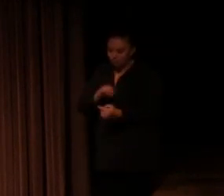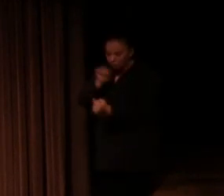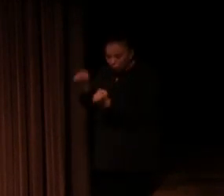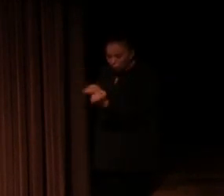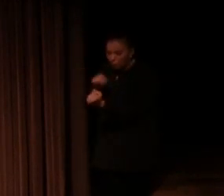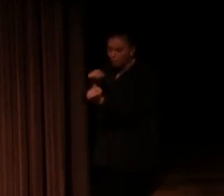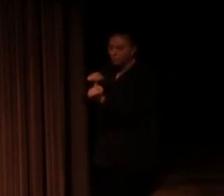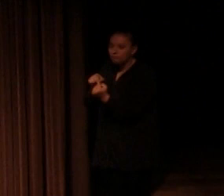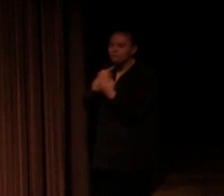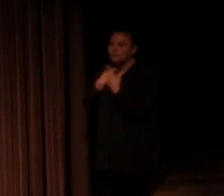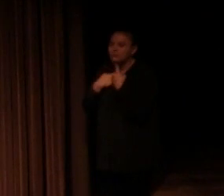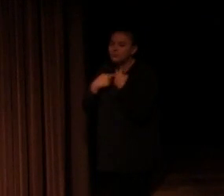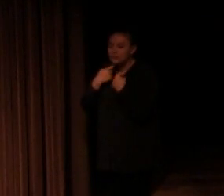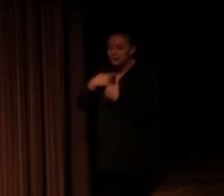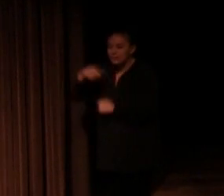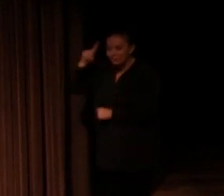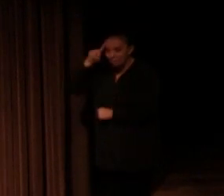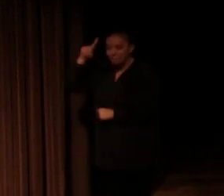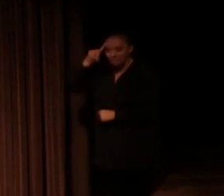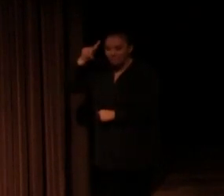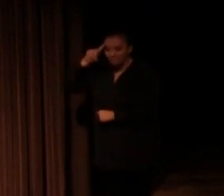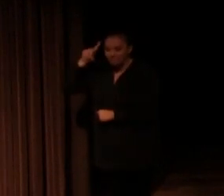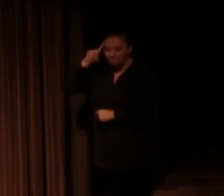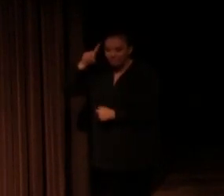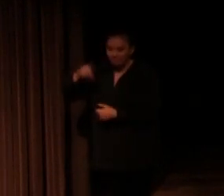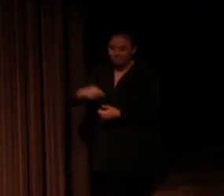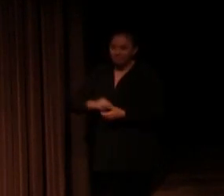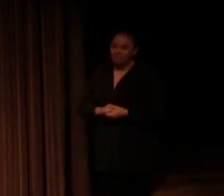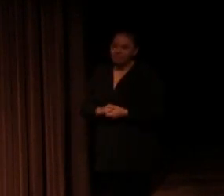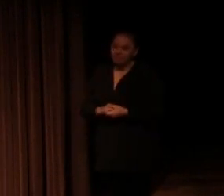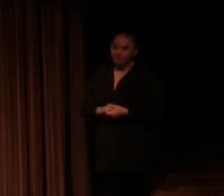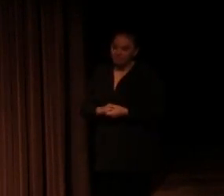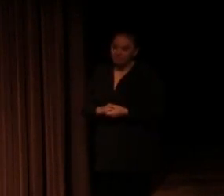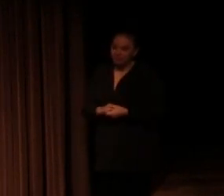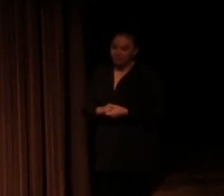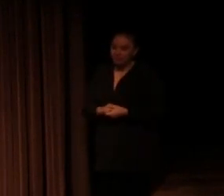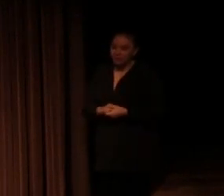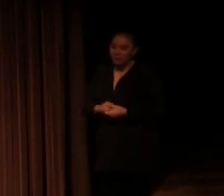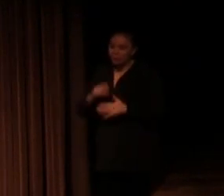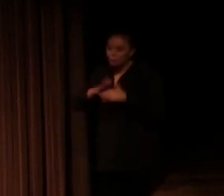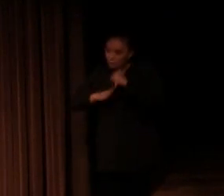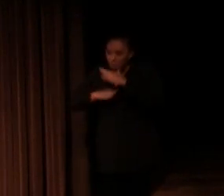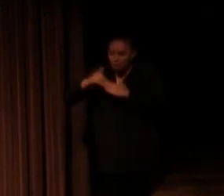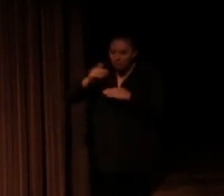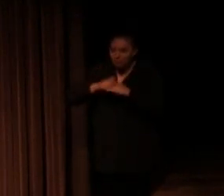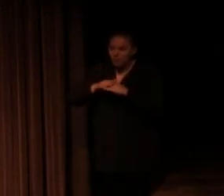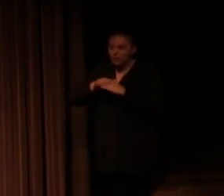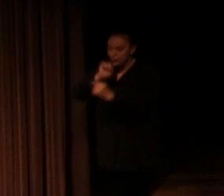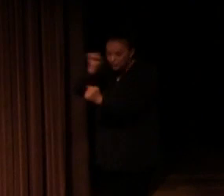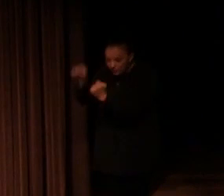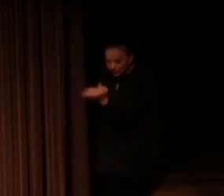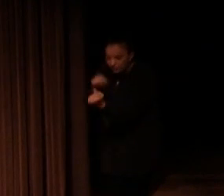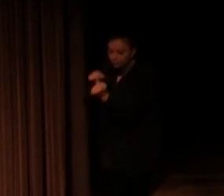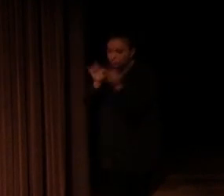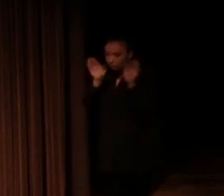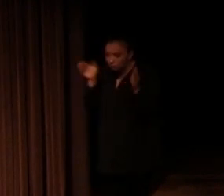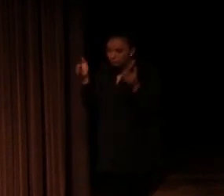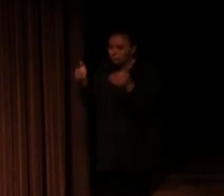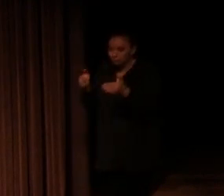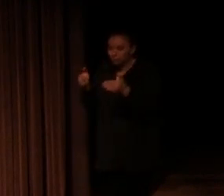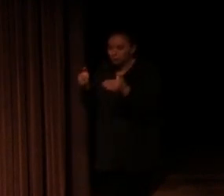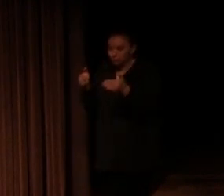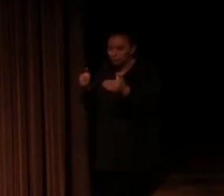todo dia é de que isso seja de fato é uma obsessão de todo o nosso combate às desigualdades